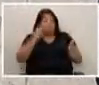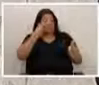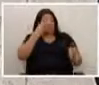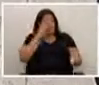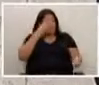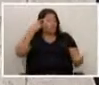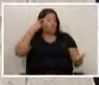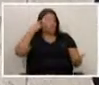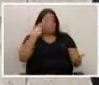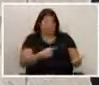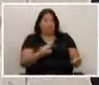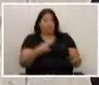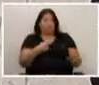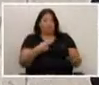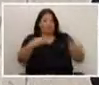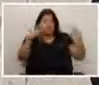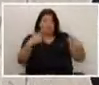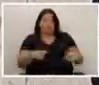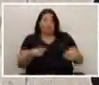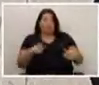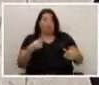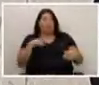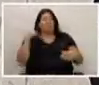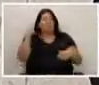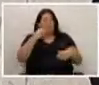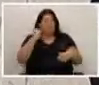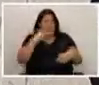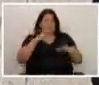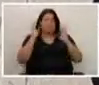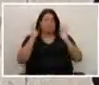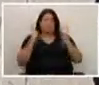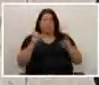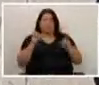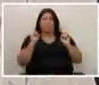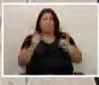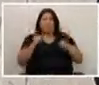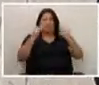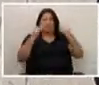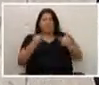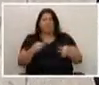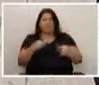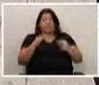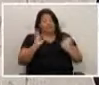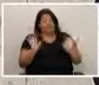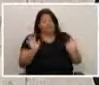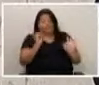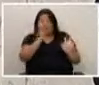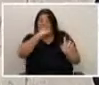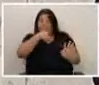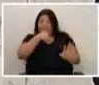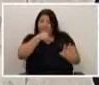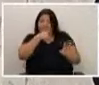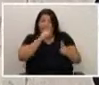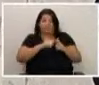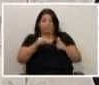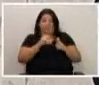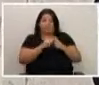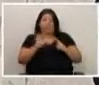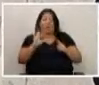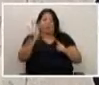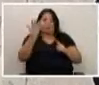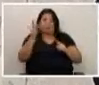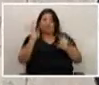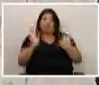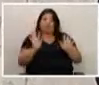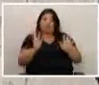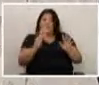acompanhei pessoalmente isso, e pela experiência que nós temos de rua, nós podemos dizer aos senhores: infelizmente, a desgraça aconteceu,